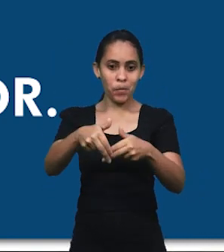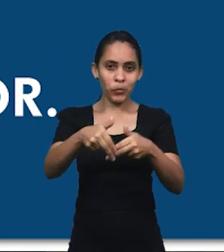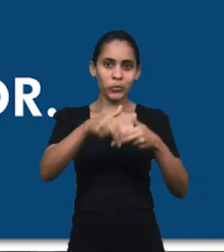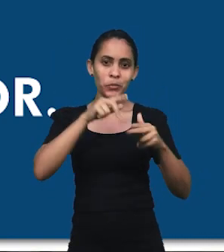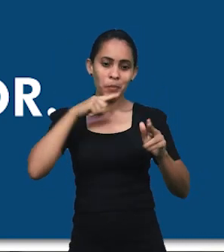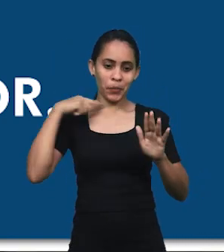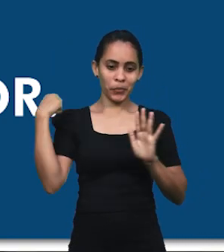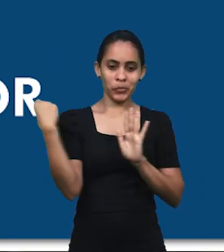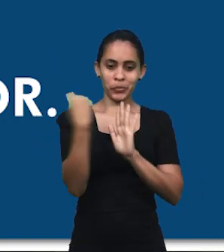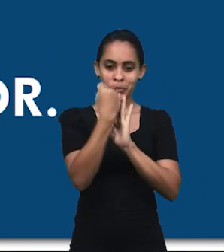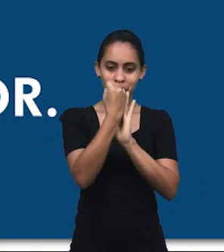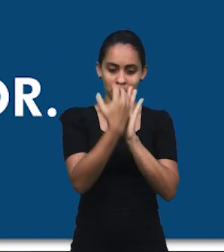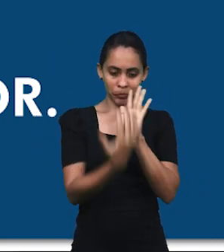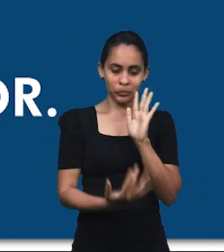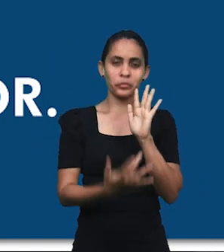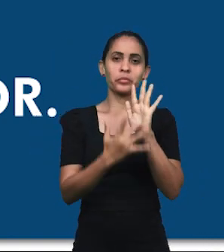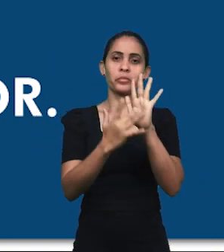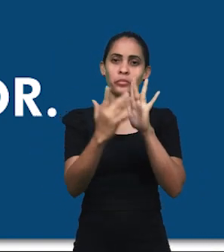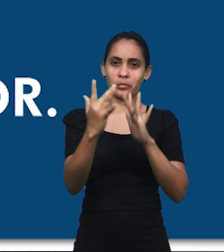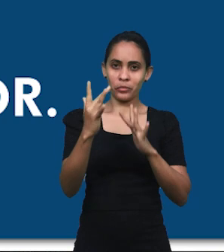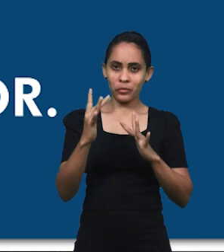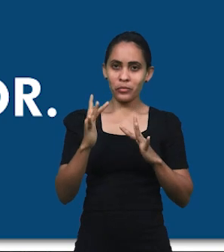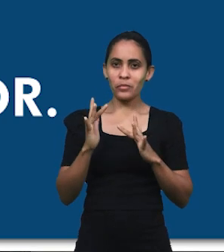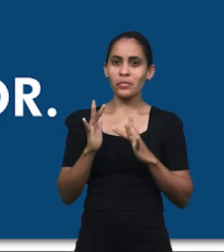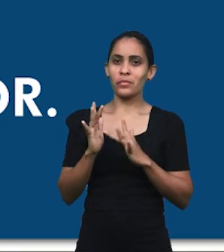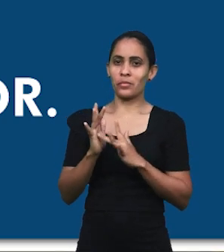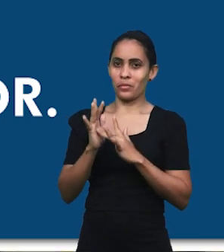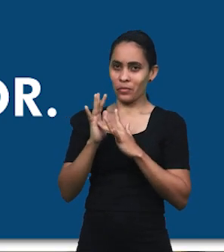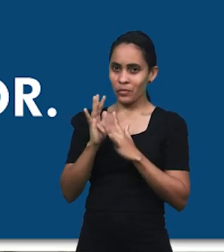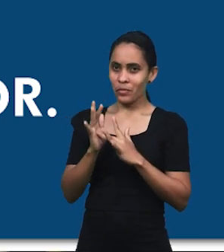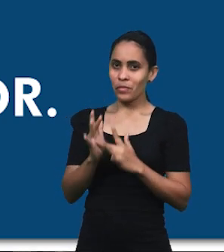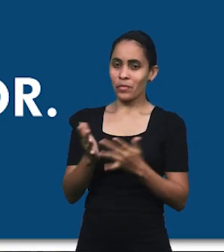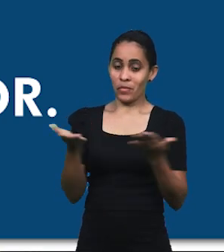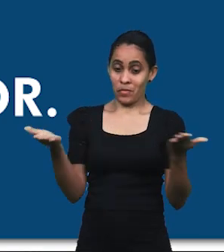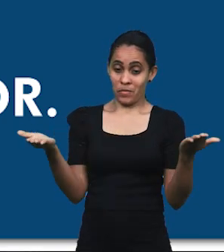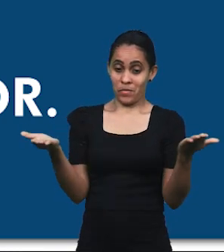purificados pelo sangue de Jesus.